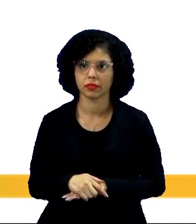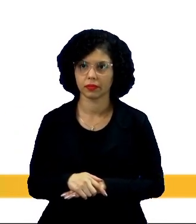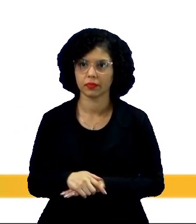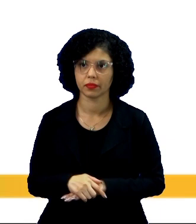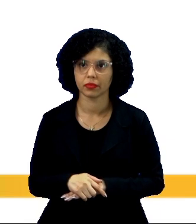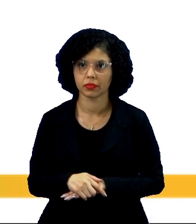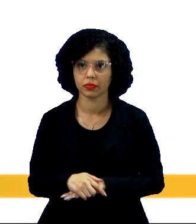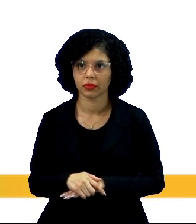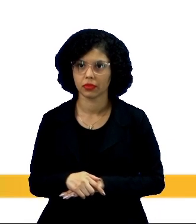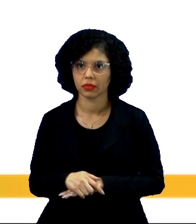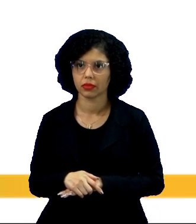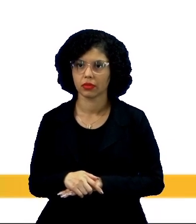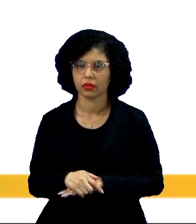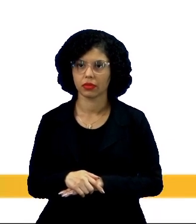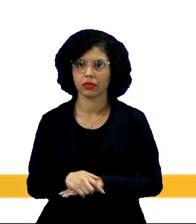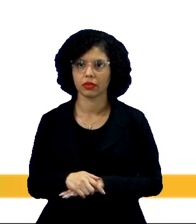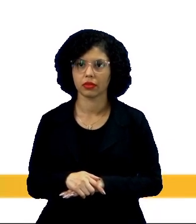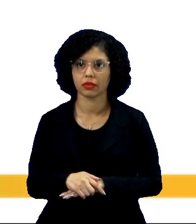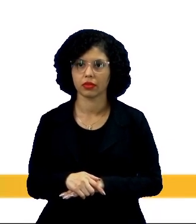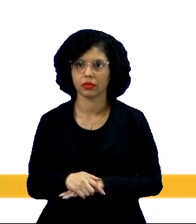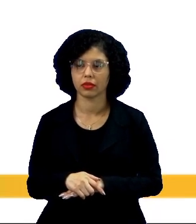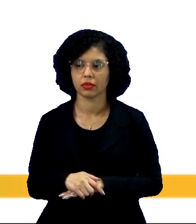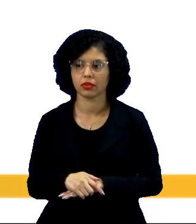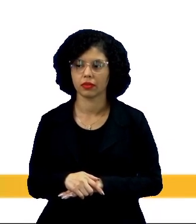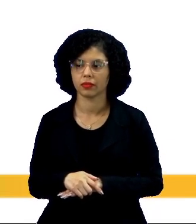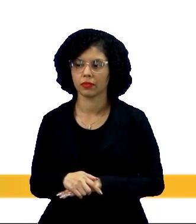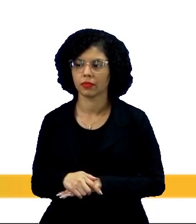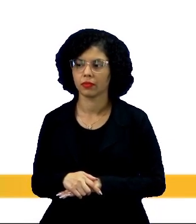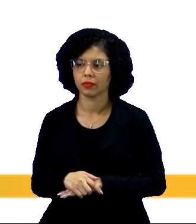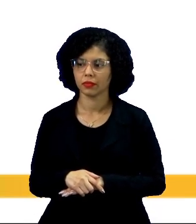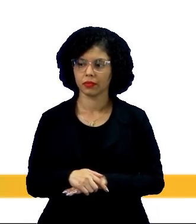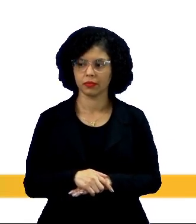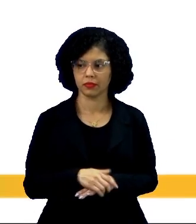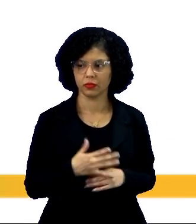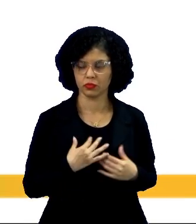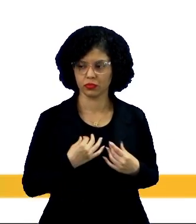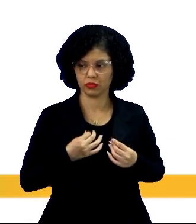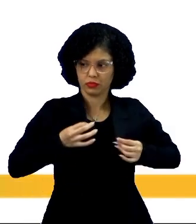comigo. Deixa eu tentar representar aqui.